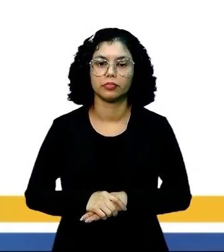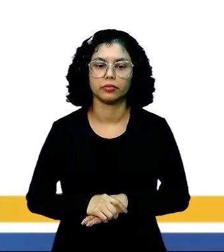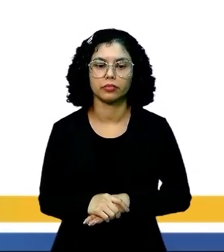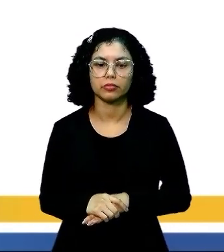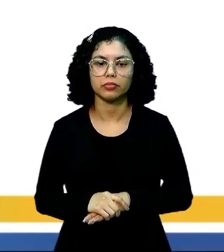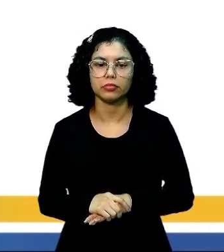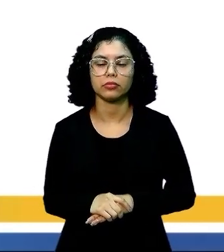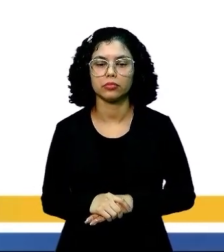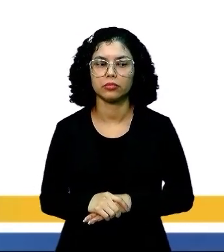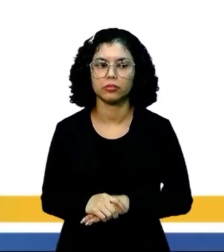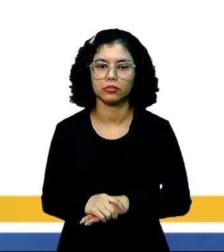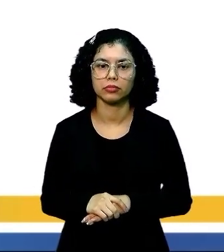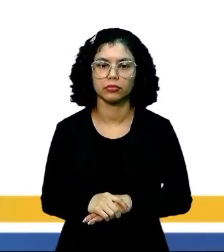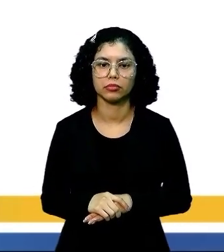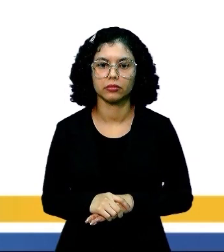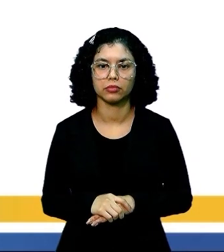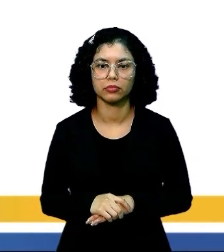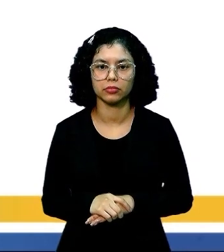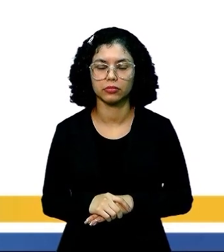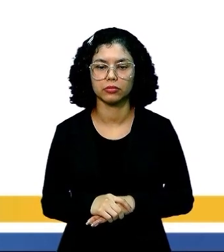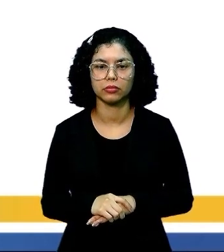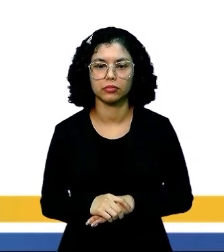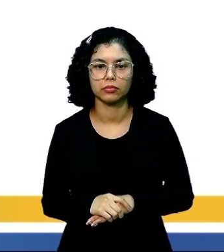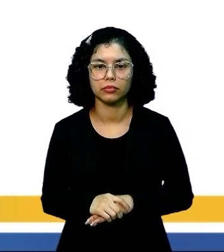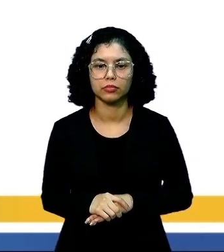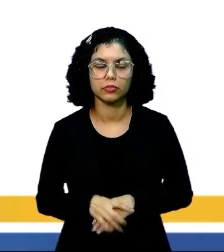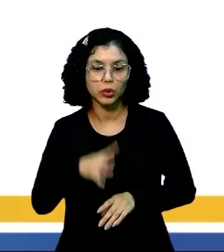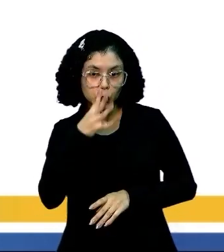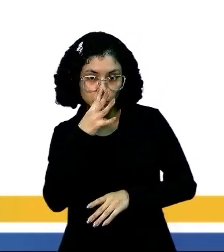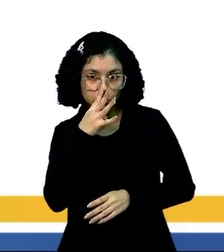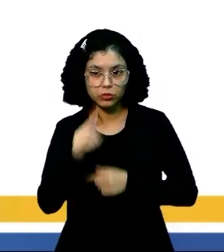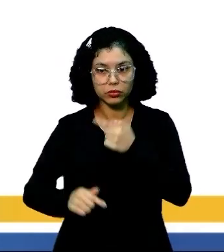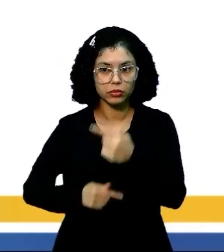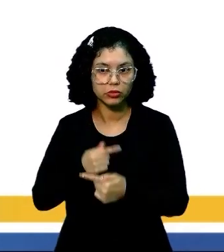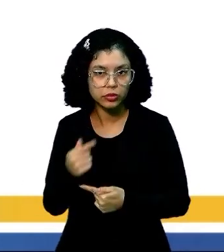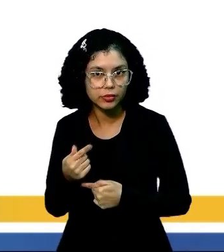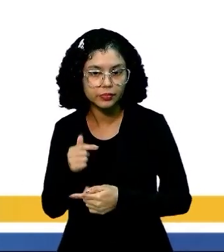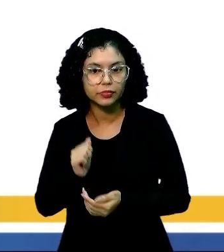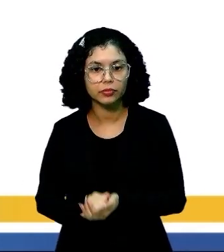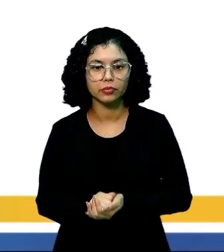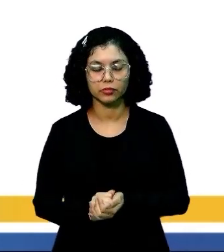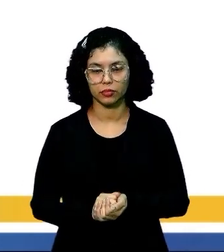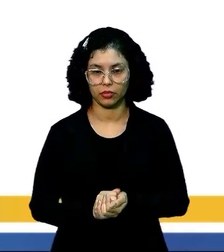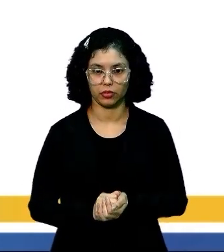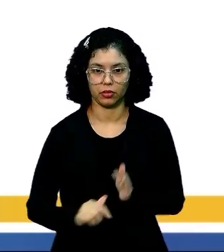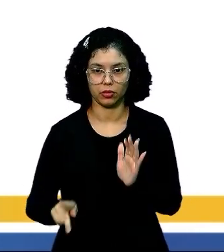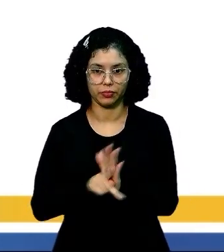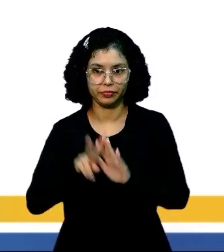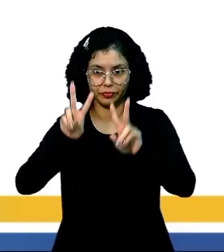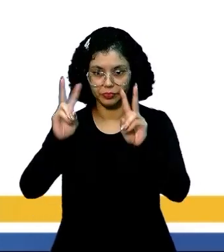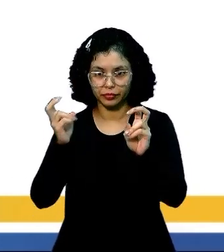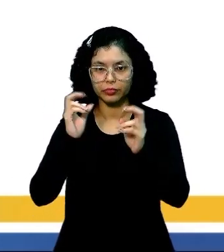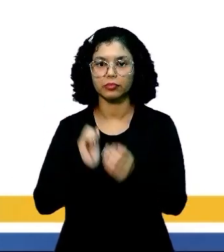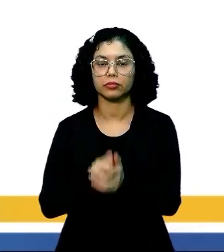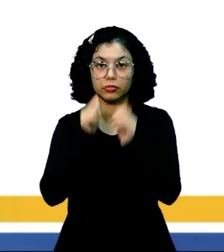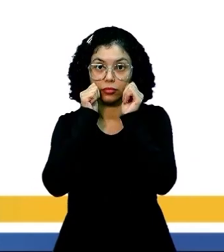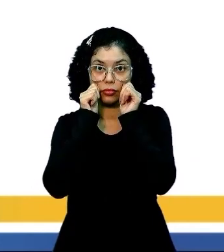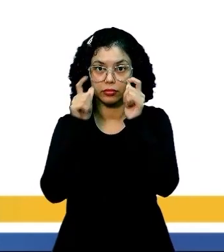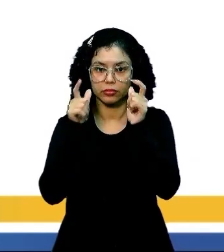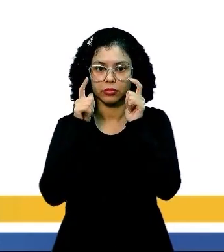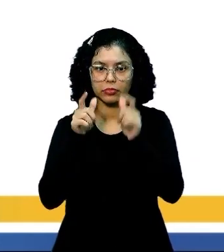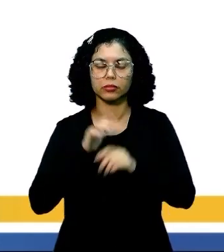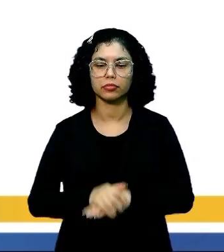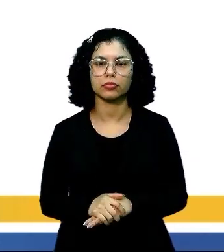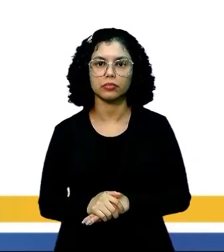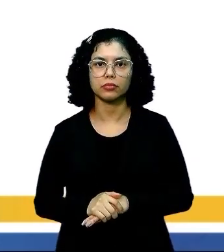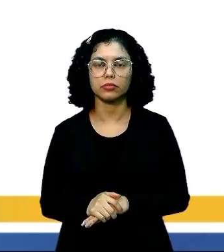e é o de quê, né? Ele quer um interesse da geração. Mas olha só, o próprio tema, ele já chama a atenção, né? Que ele não